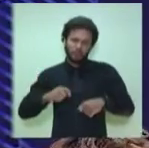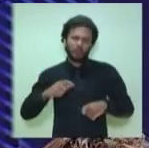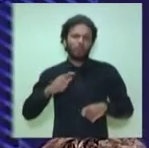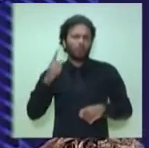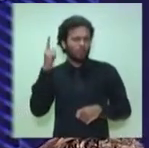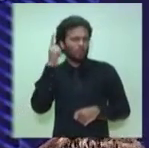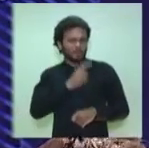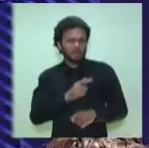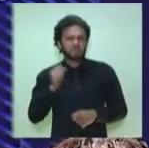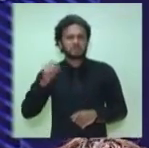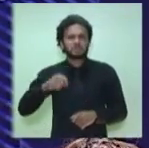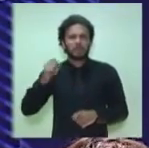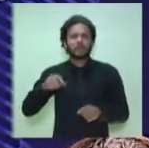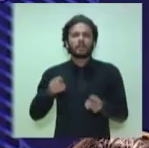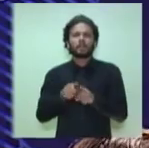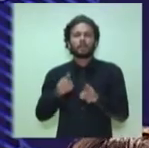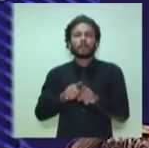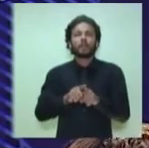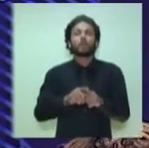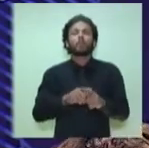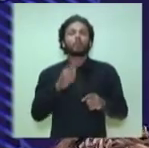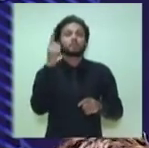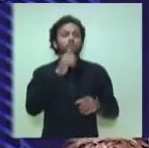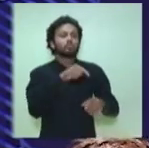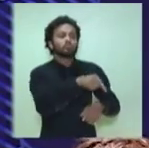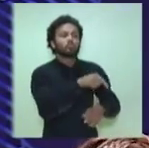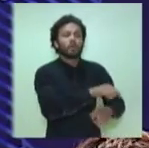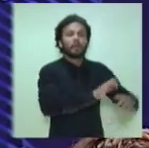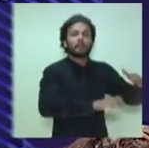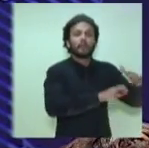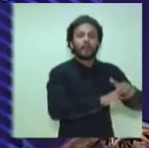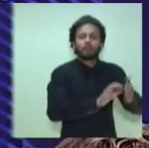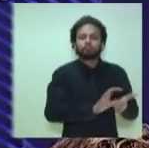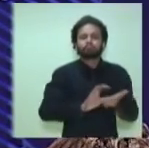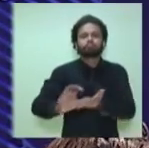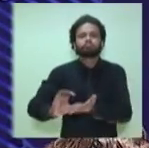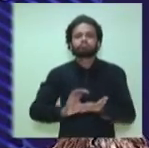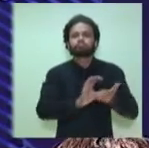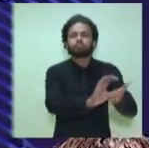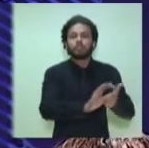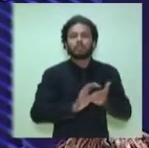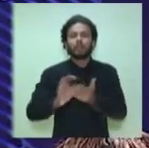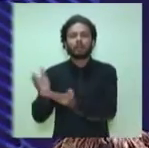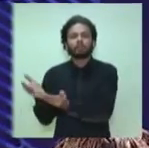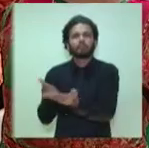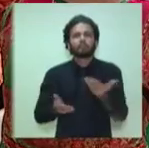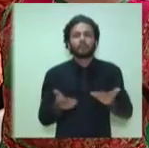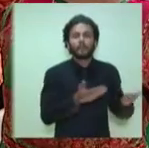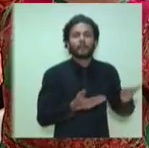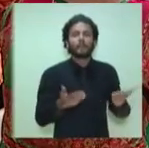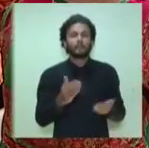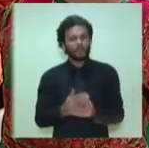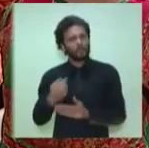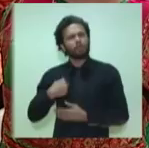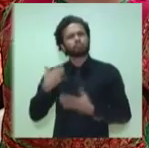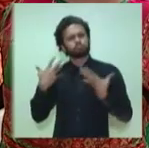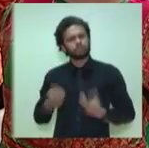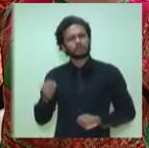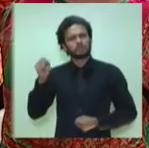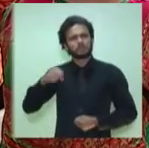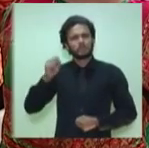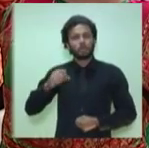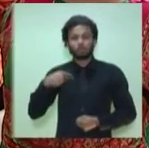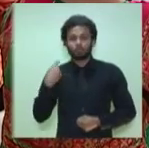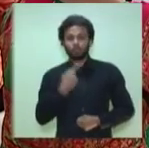mesmo, para preservarmos investimentos. Investimos o tempo inteiro, mas em relação a essa questão, eu sou favorável a nós irmos